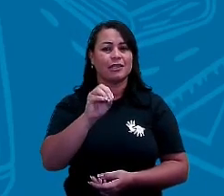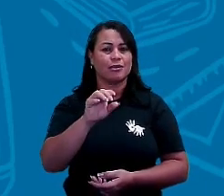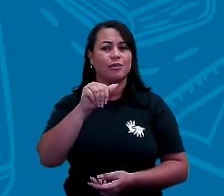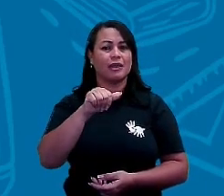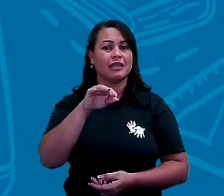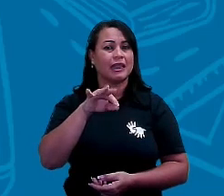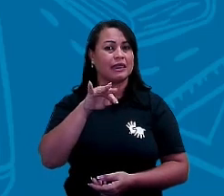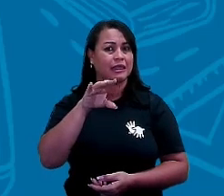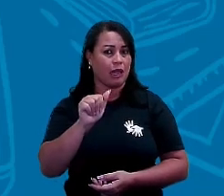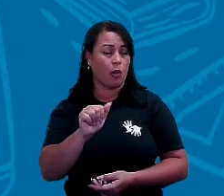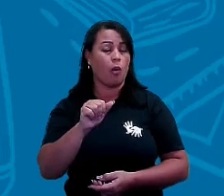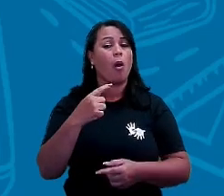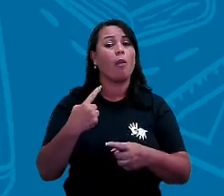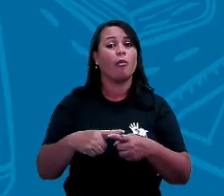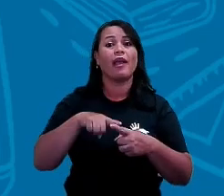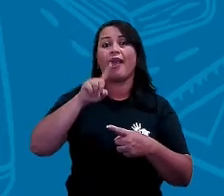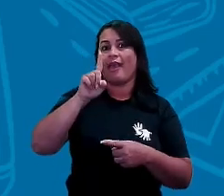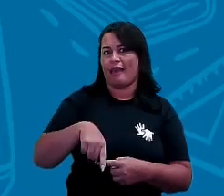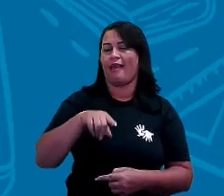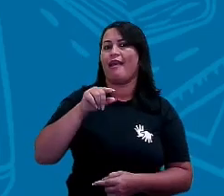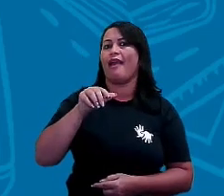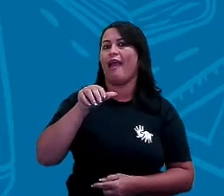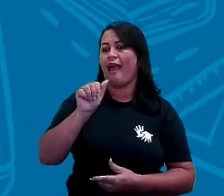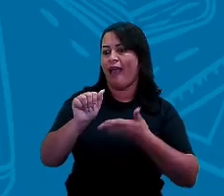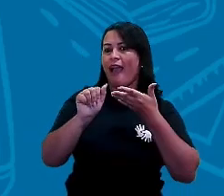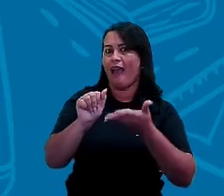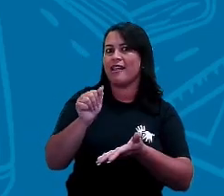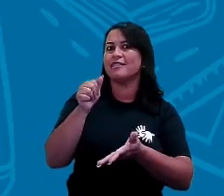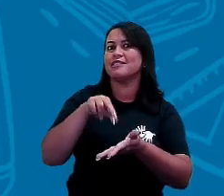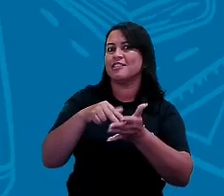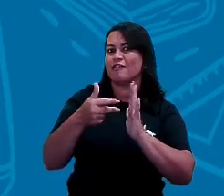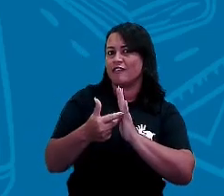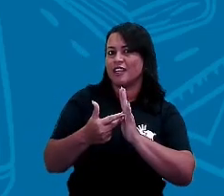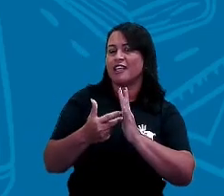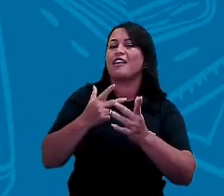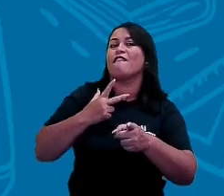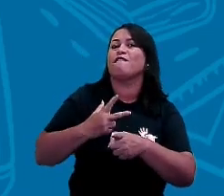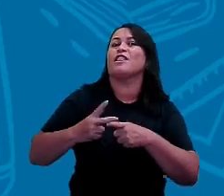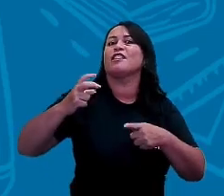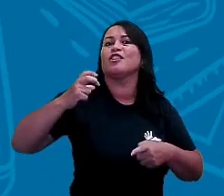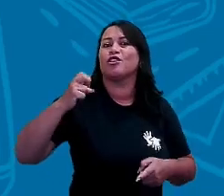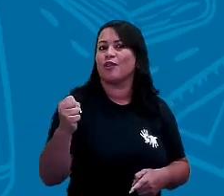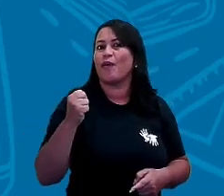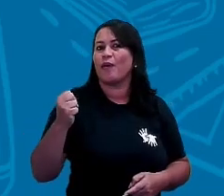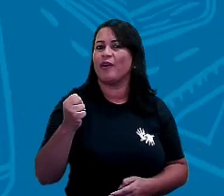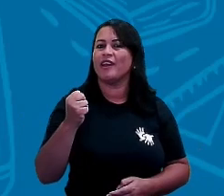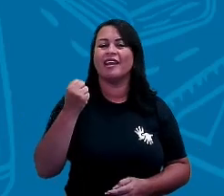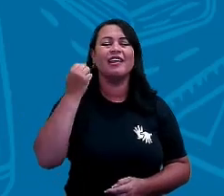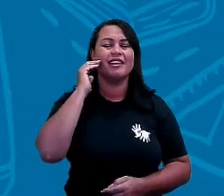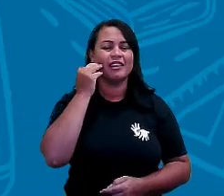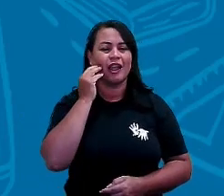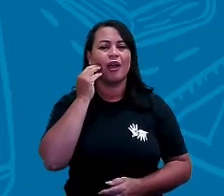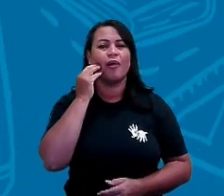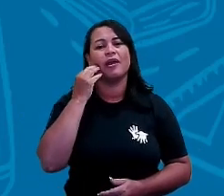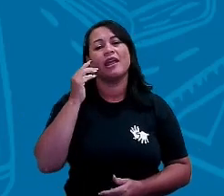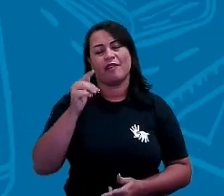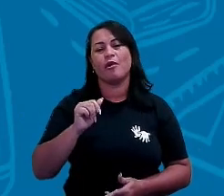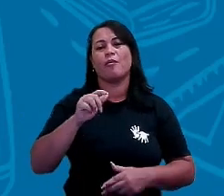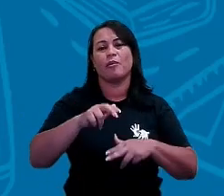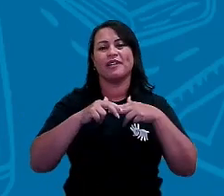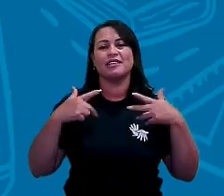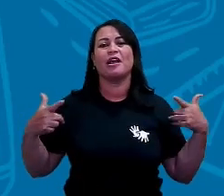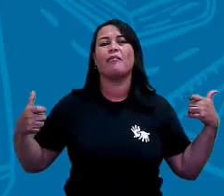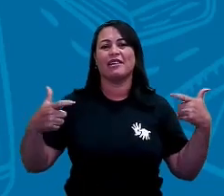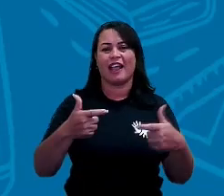tá? Porque é a vitória de Santo Antão, tá? Porque vem daí, remete dessa batalha. Então, é mais um